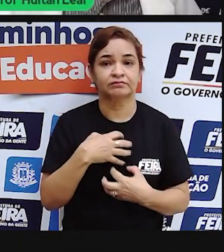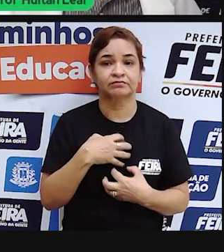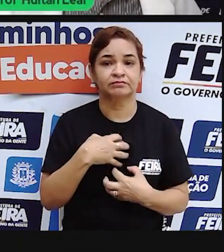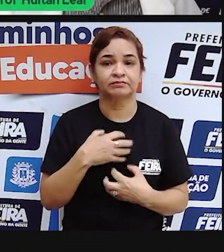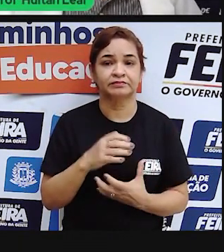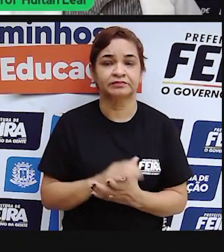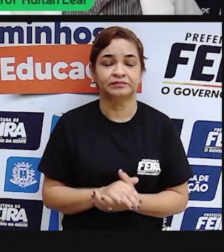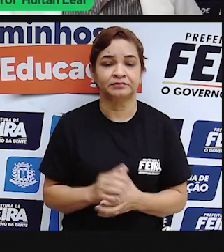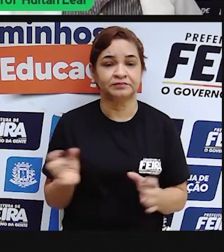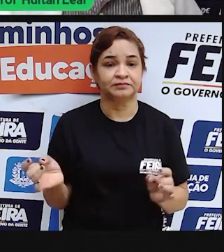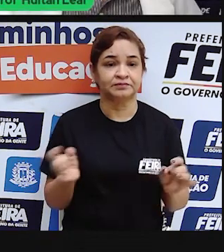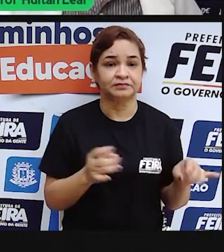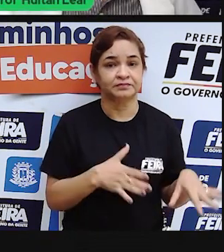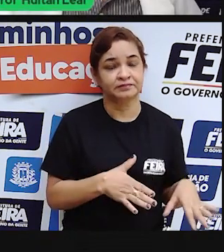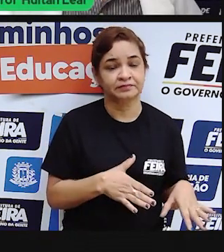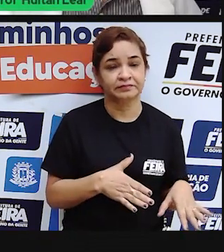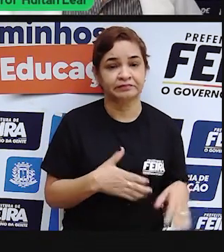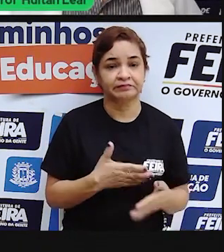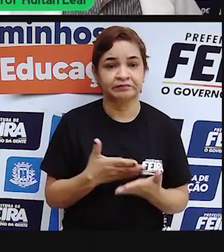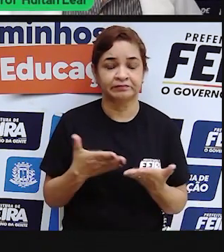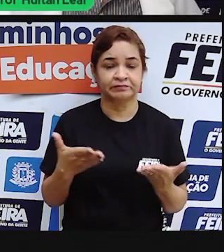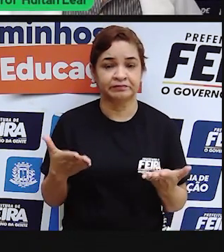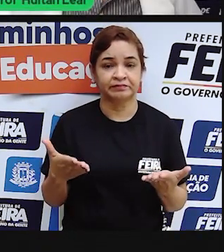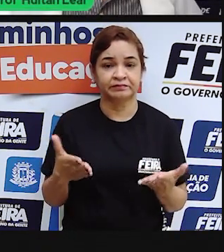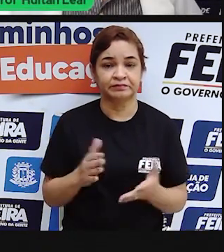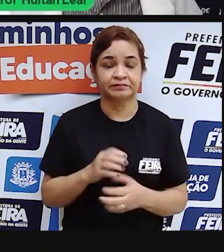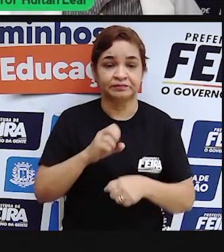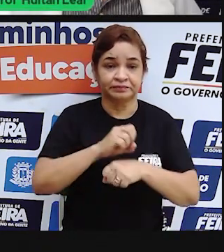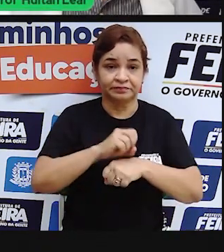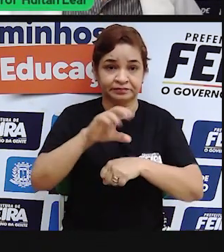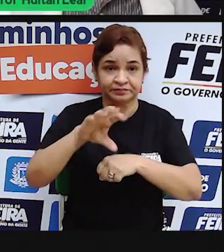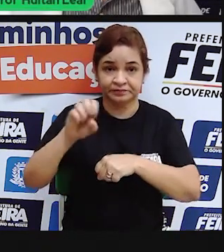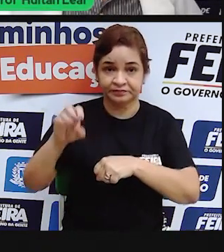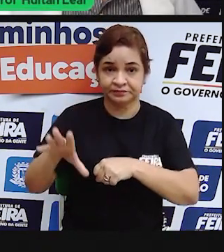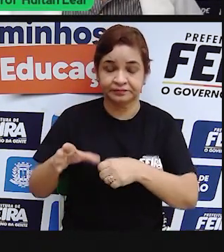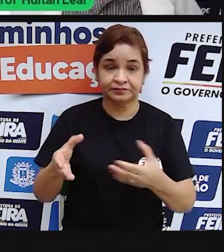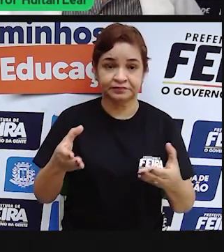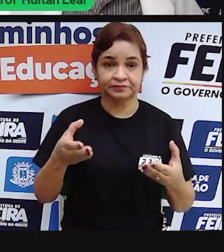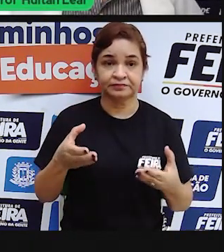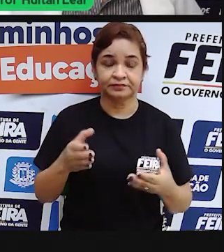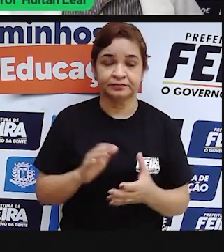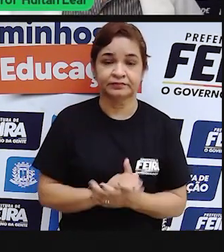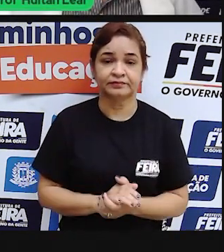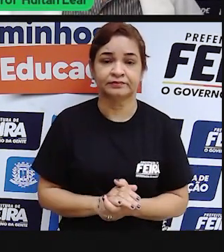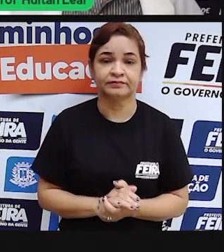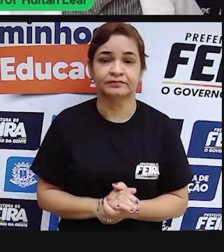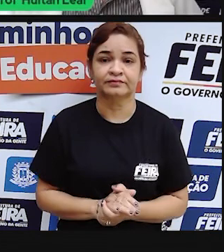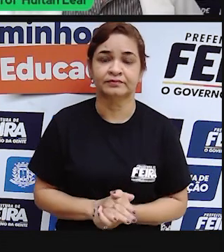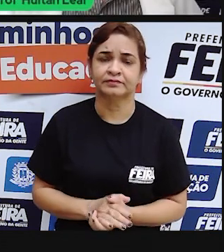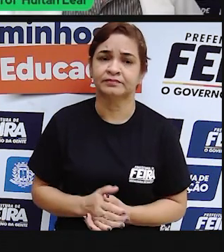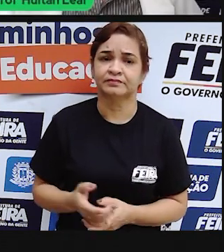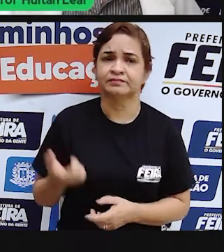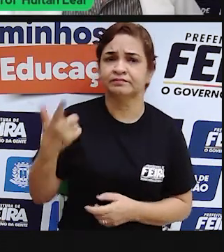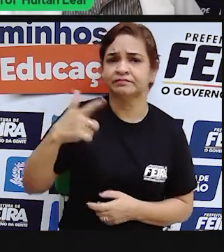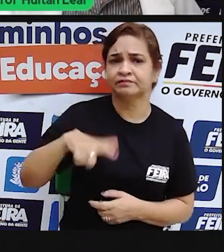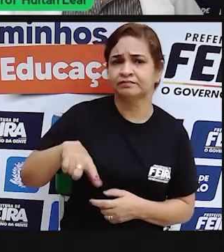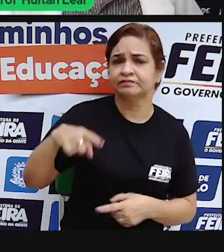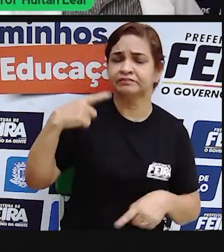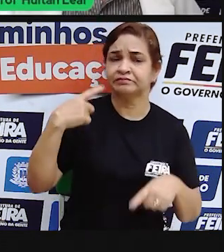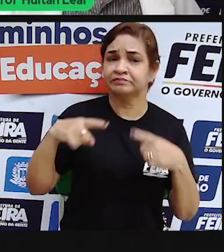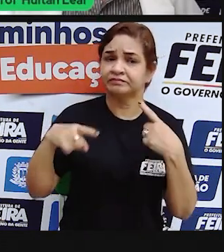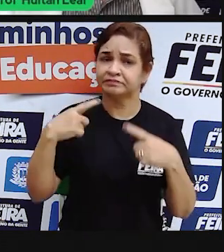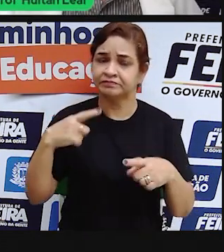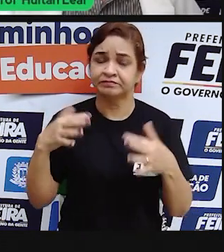nossa aula. Eu quero deixar para vocês a dica, de se vocês quiserem ouvir mais músicas